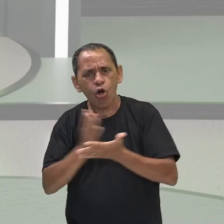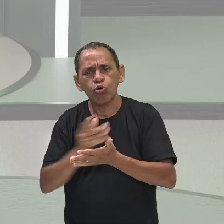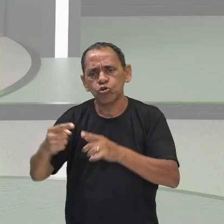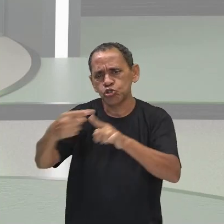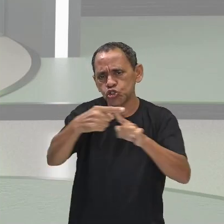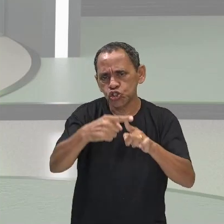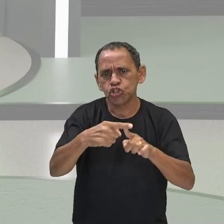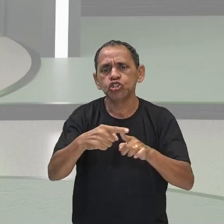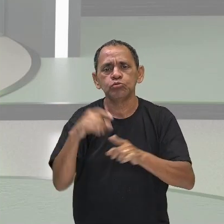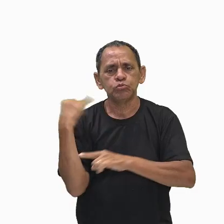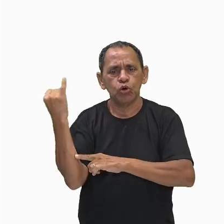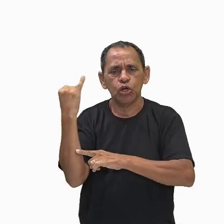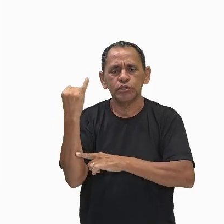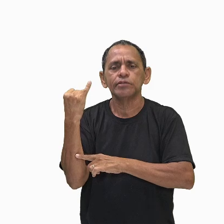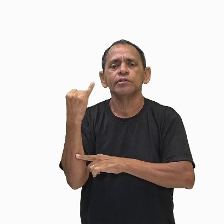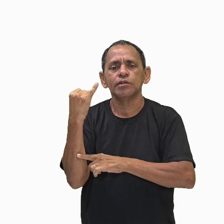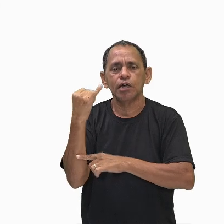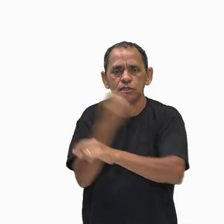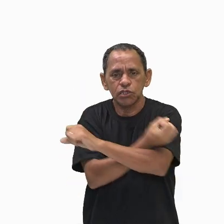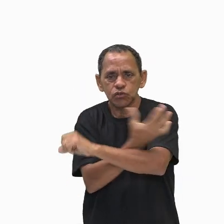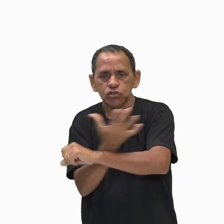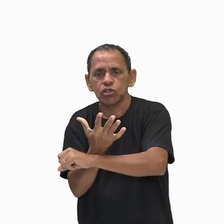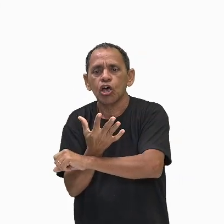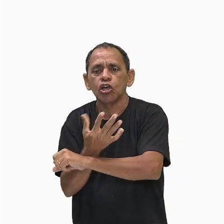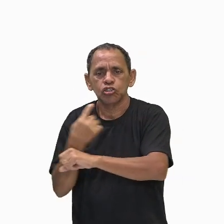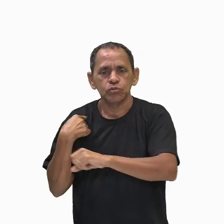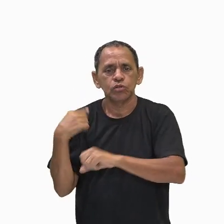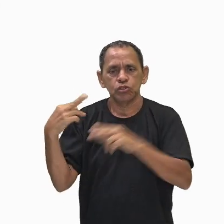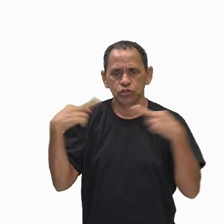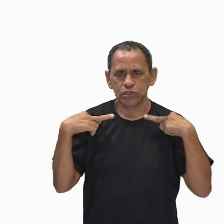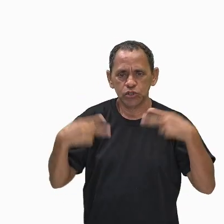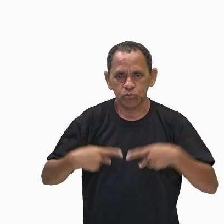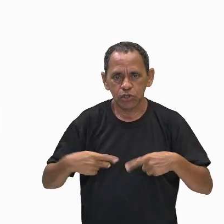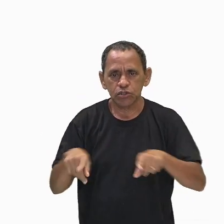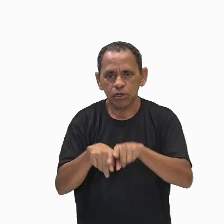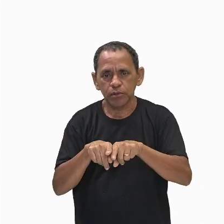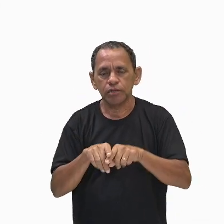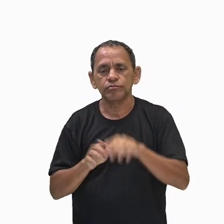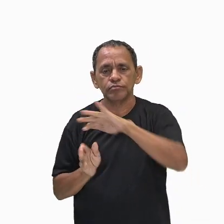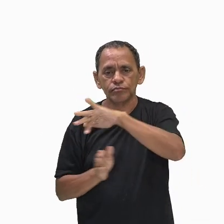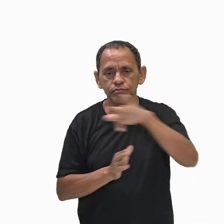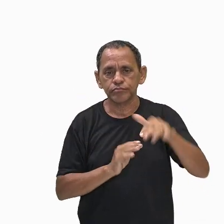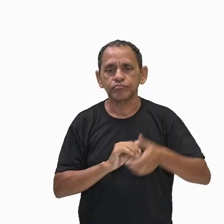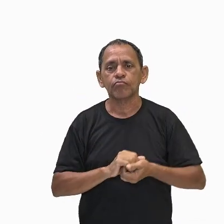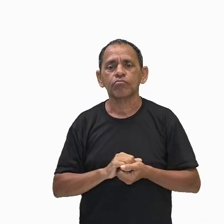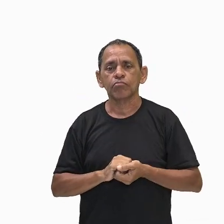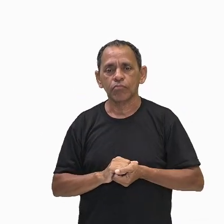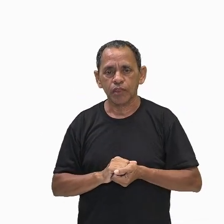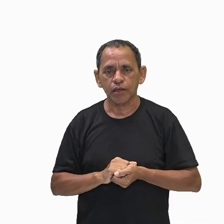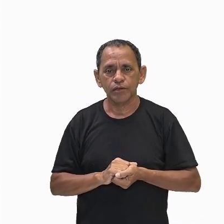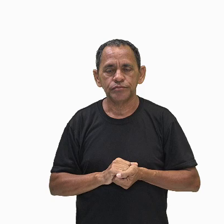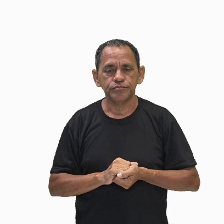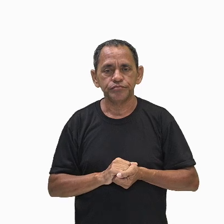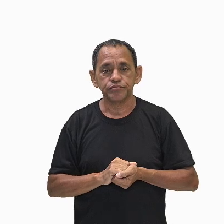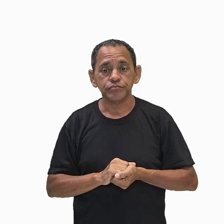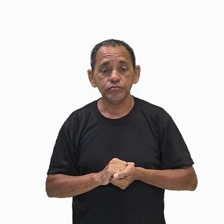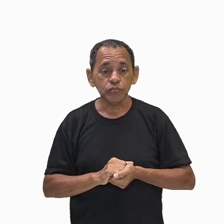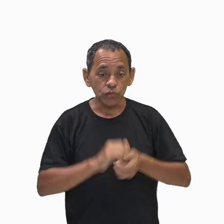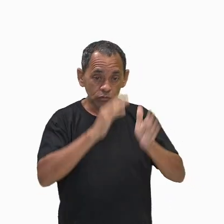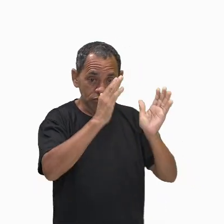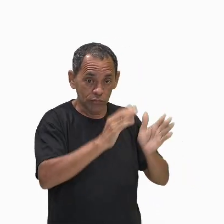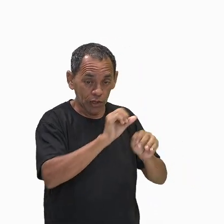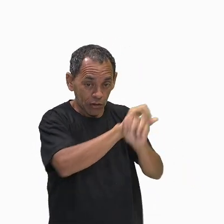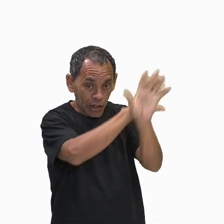vegetais para a gente. Para nós finalizarmos essa fase clara e essa fase escura, eu queria mostrar